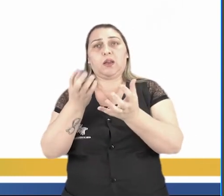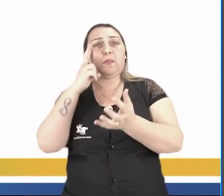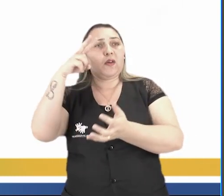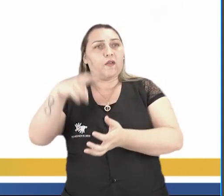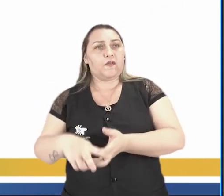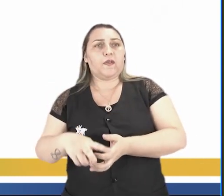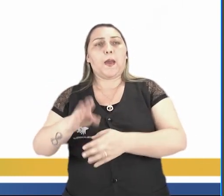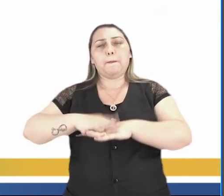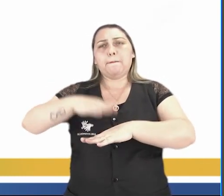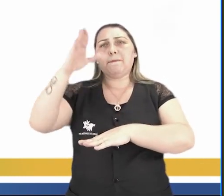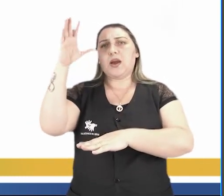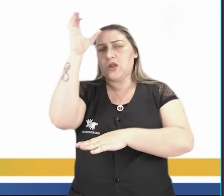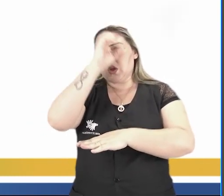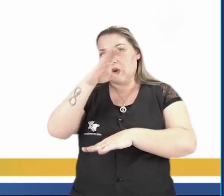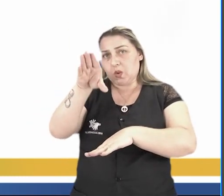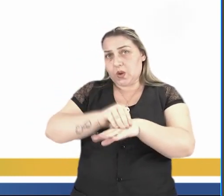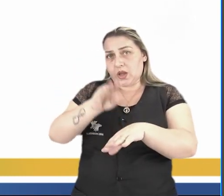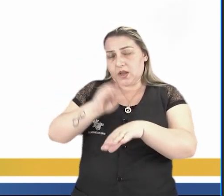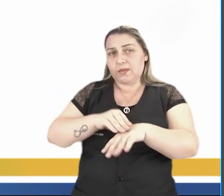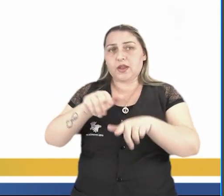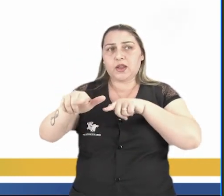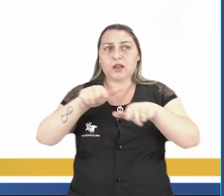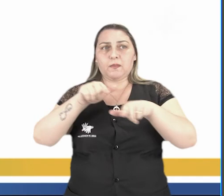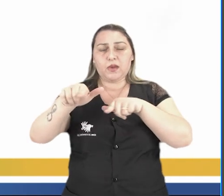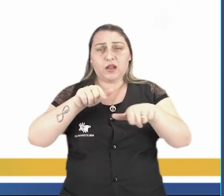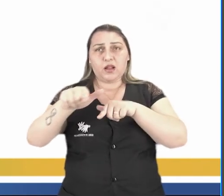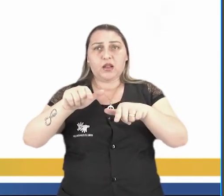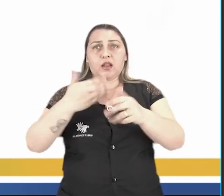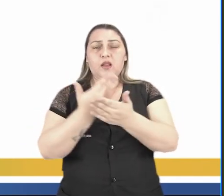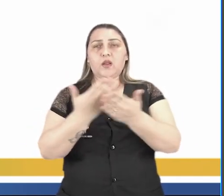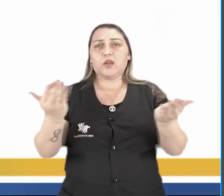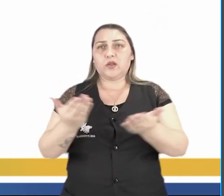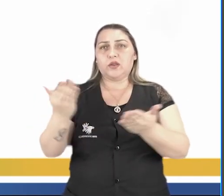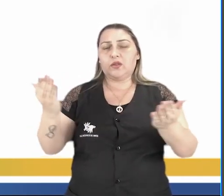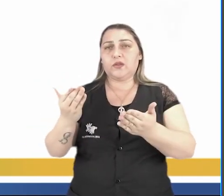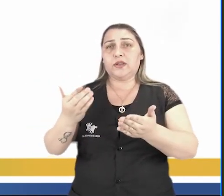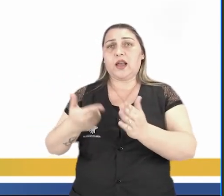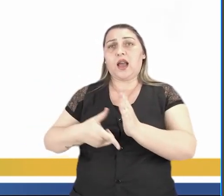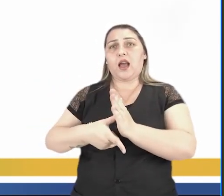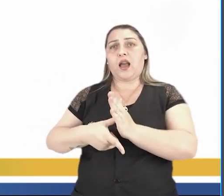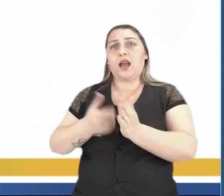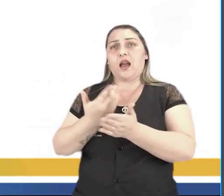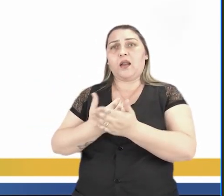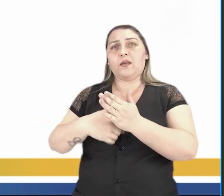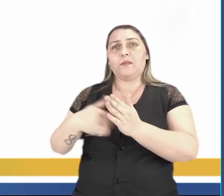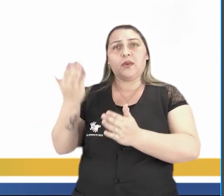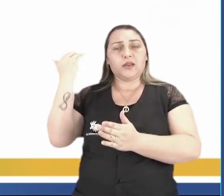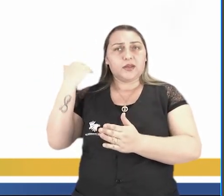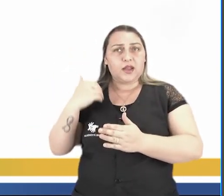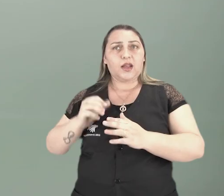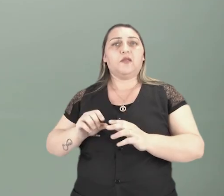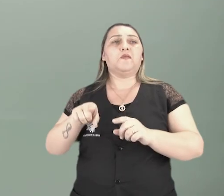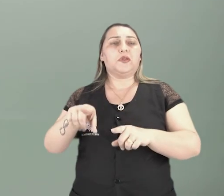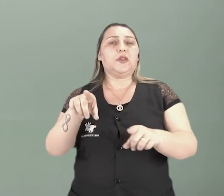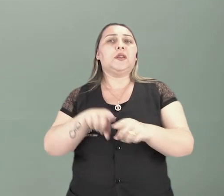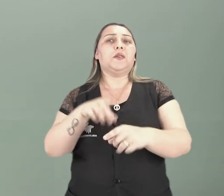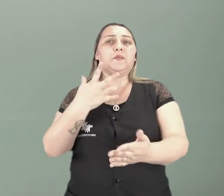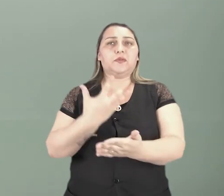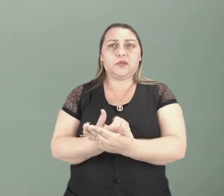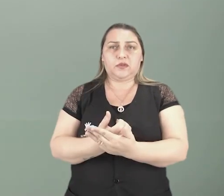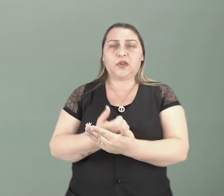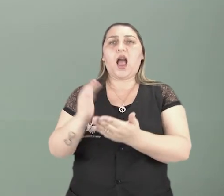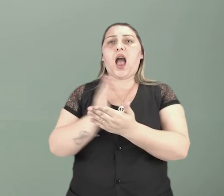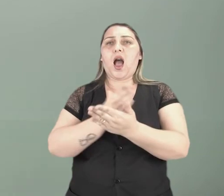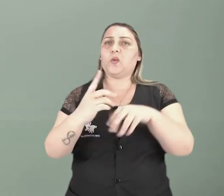ter um pouco mais de conhecimento sobre o que nós trabalhamos na nossa aula de hoje e na nossa aula anterior, São links que vocês têm acesso a